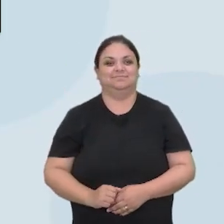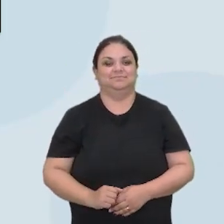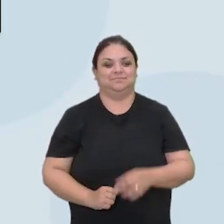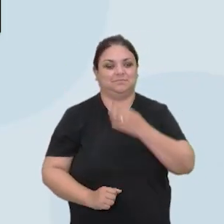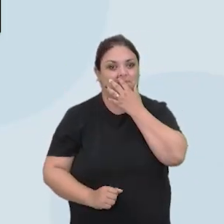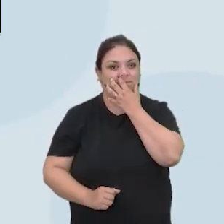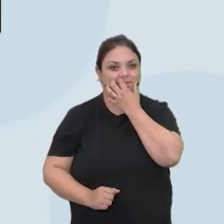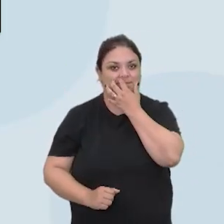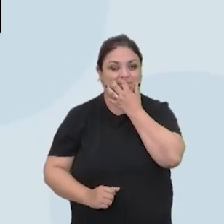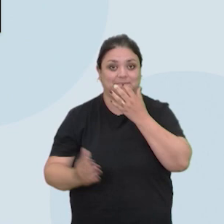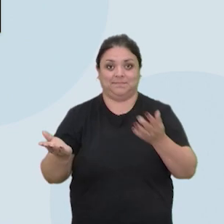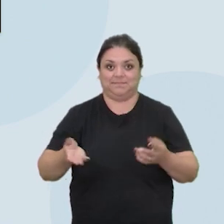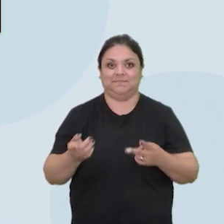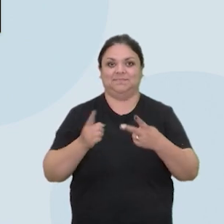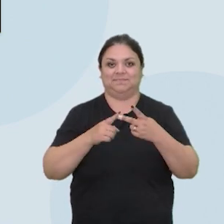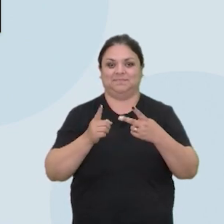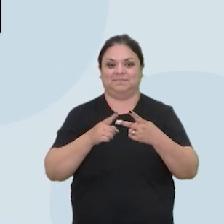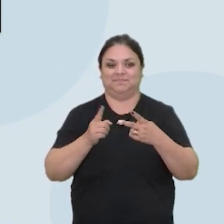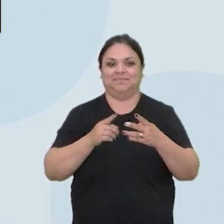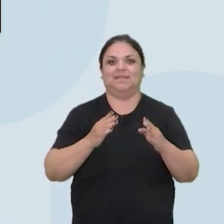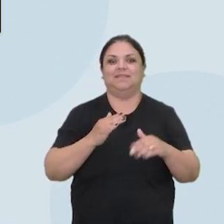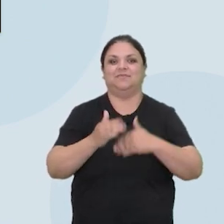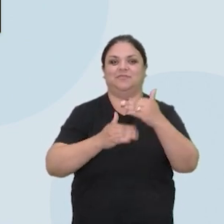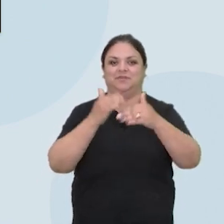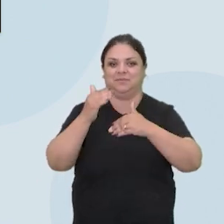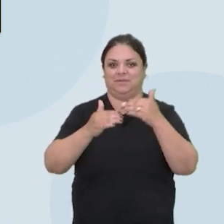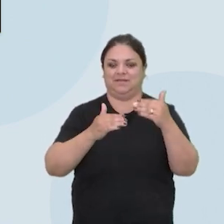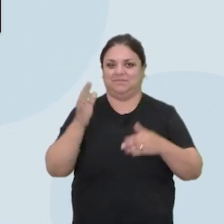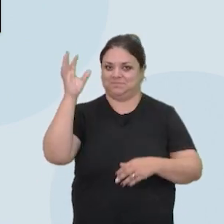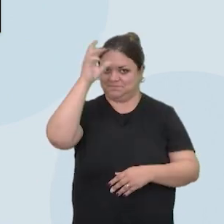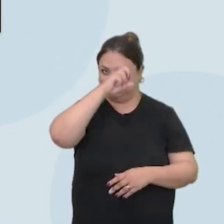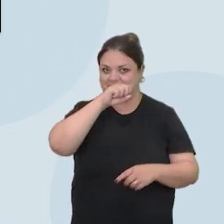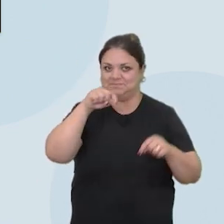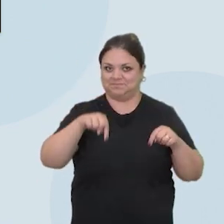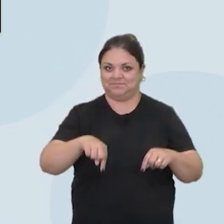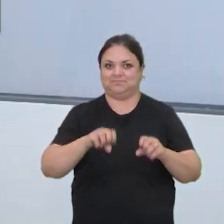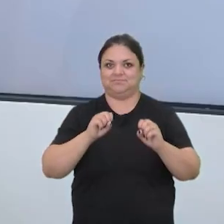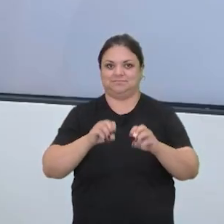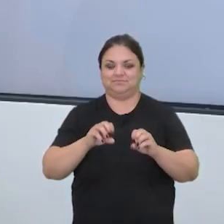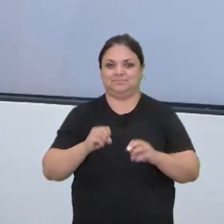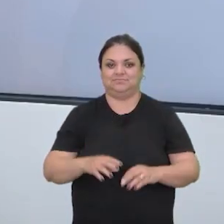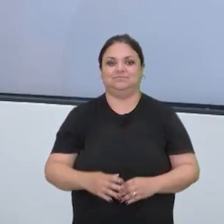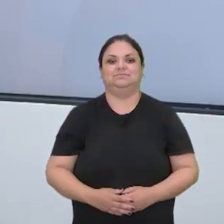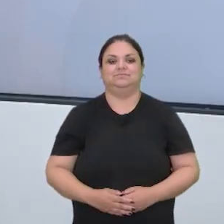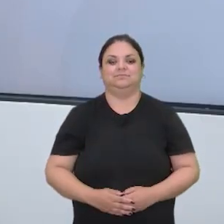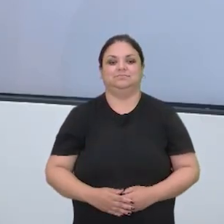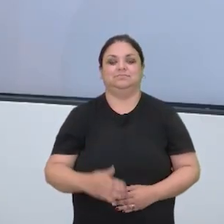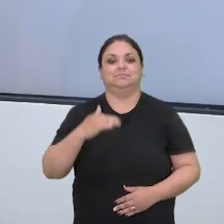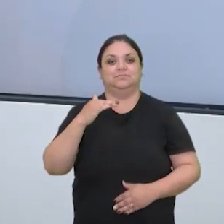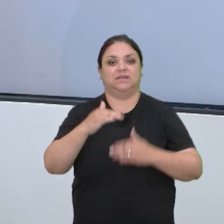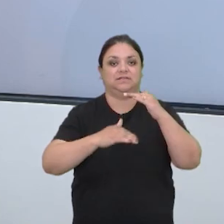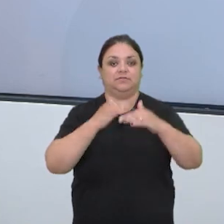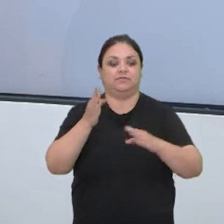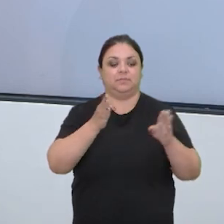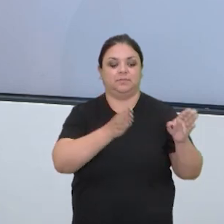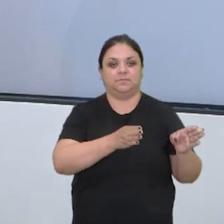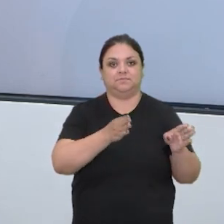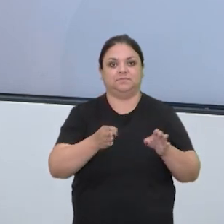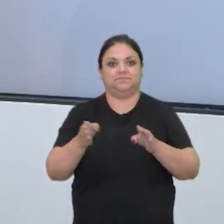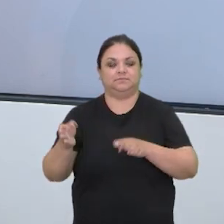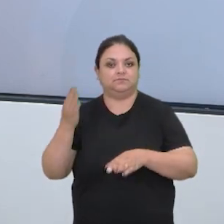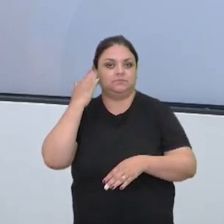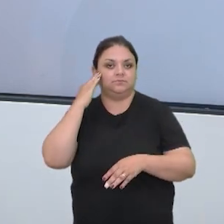estamos no momento do desenvolvimento, beleza? Então, é onde a gente vai desenvolver os processos, entender o que a gente